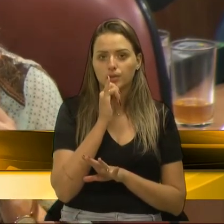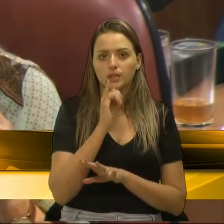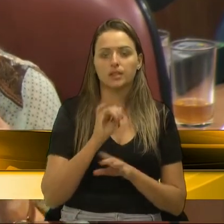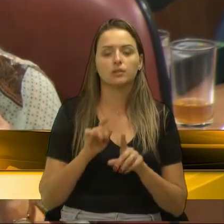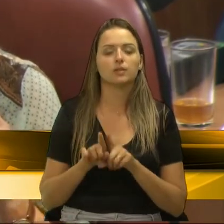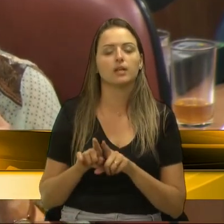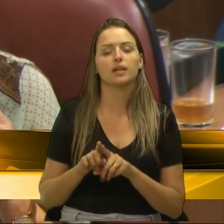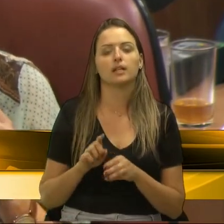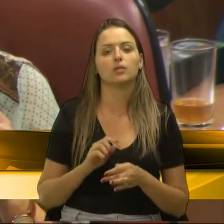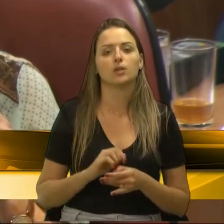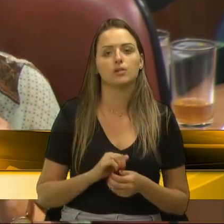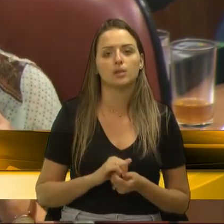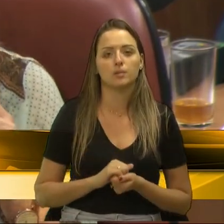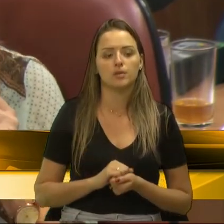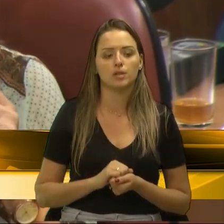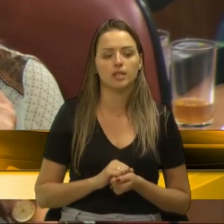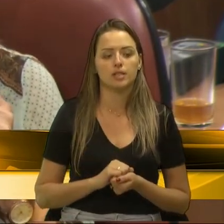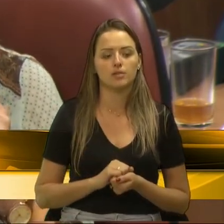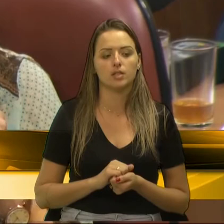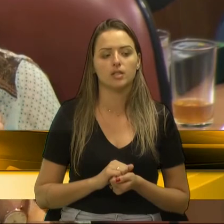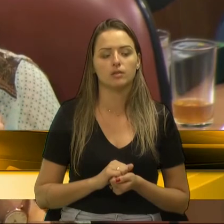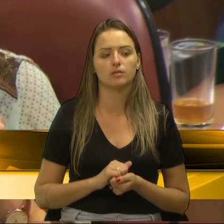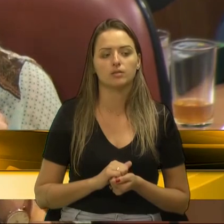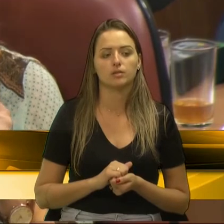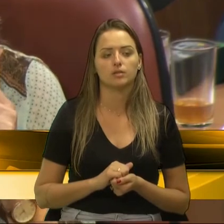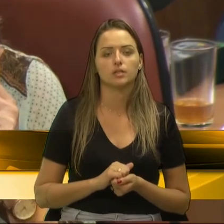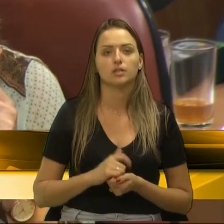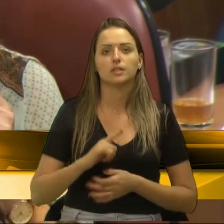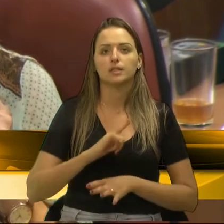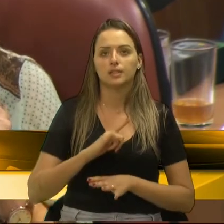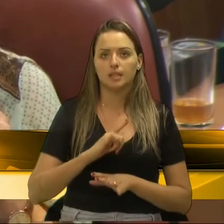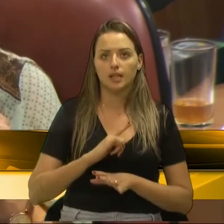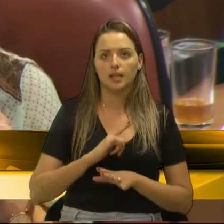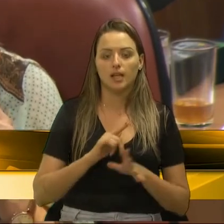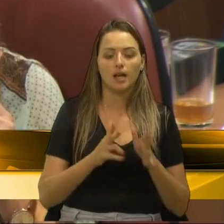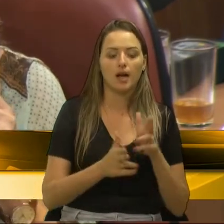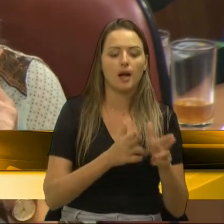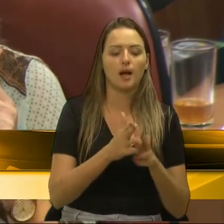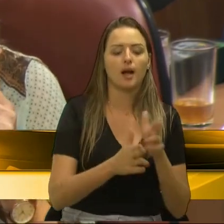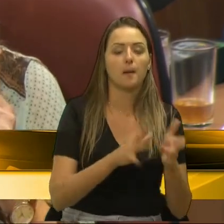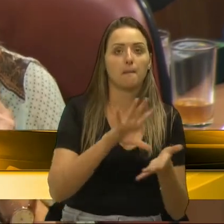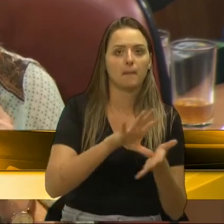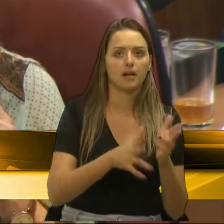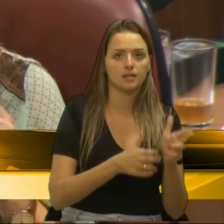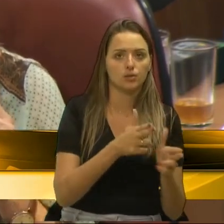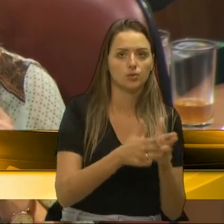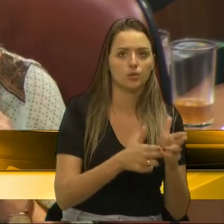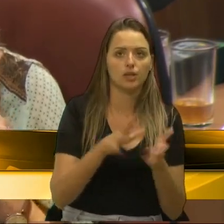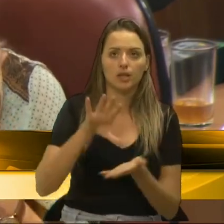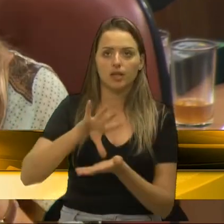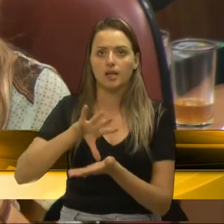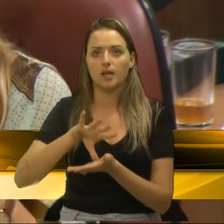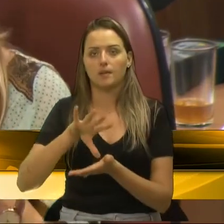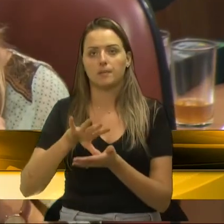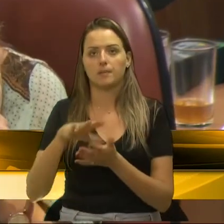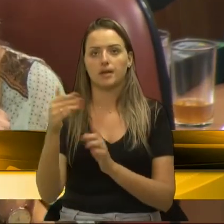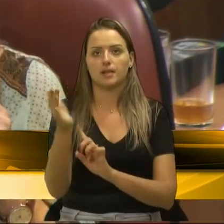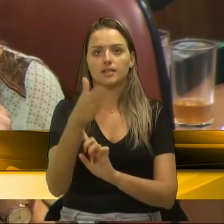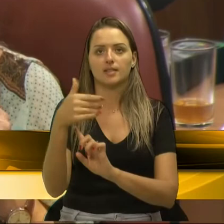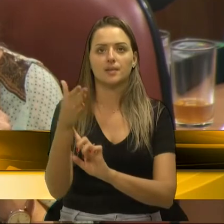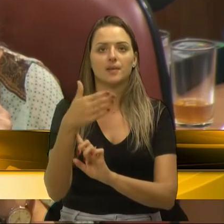adotar praças em Caxias. Um é a Praça do Trem, outro é a Praça da Bandeira. Temos os nomes das pessoas e eles